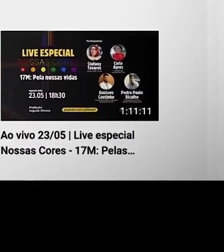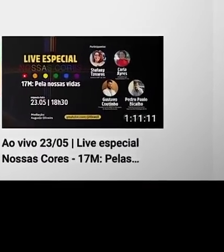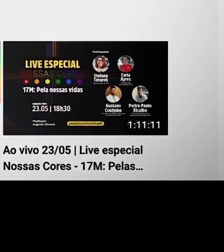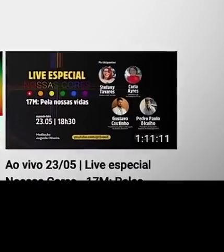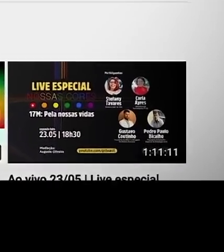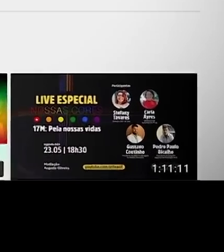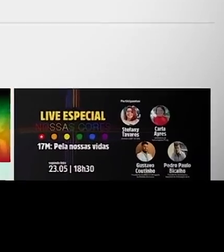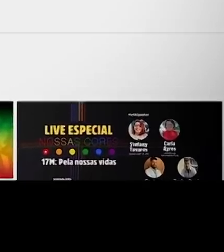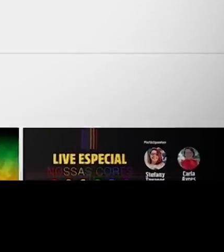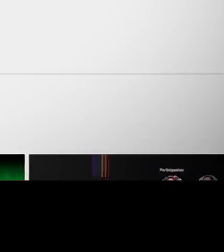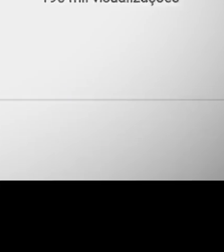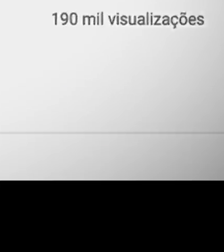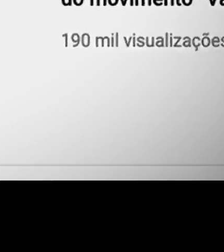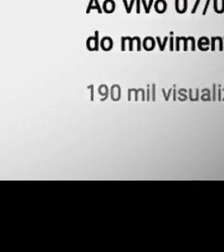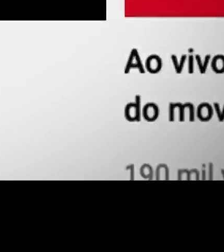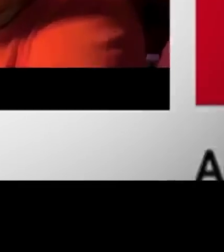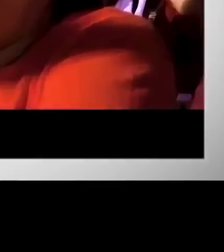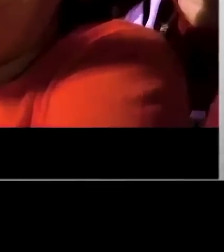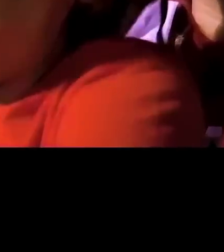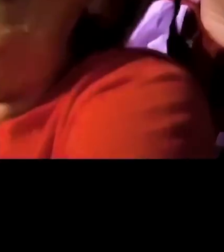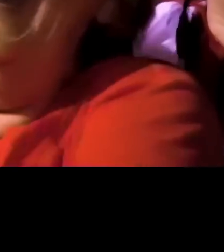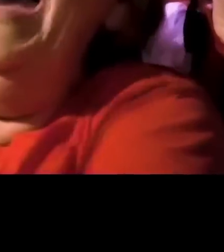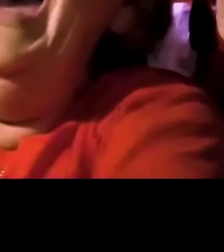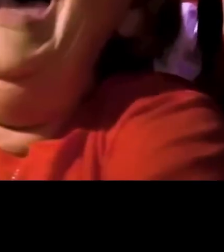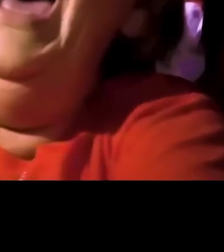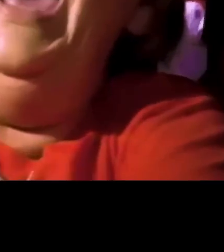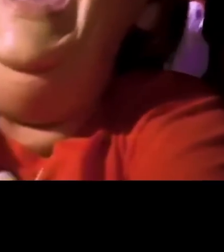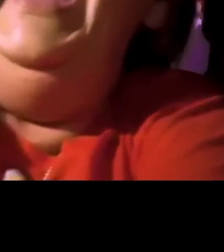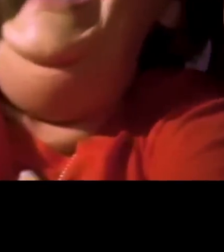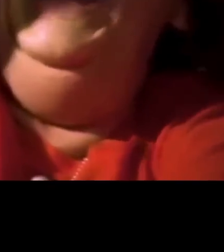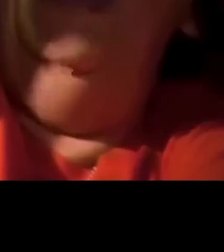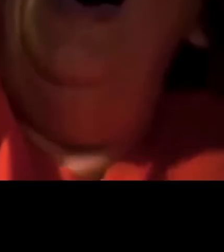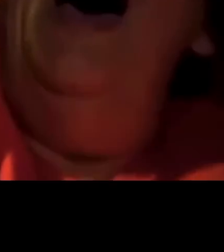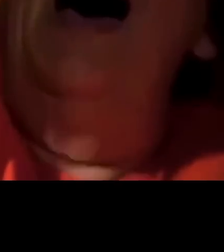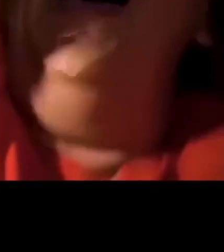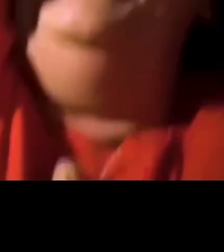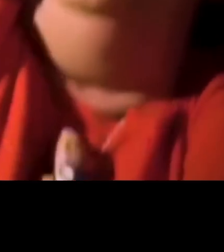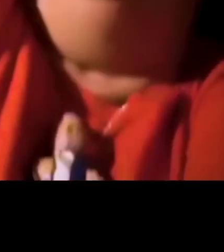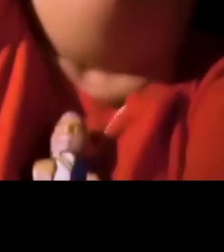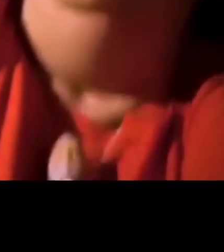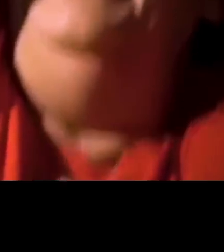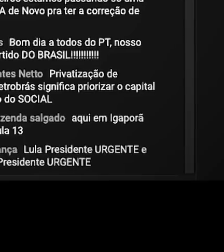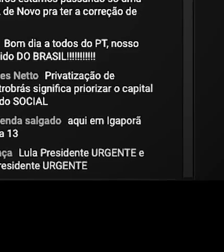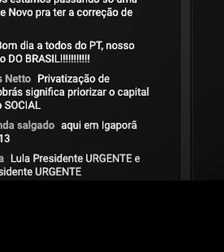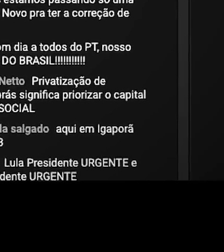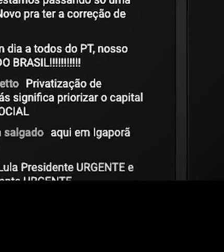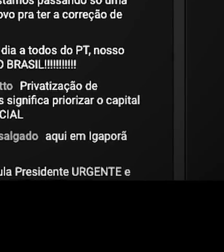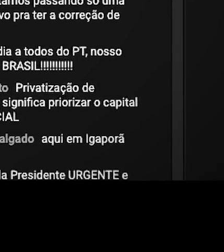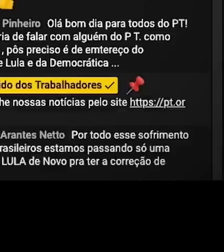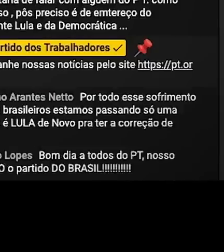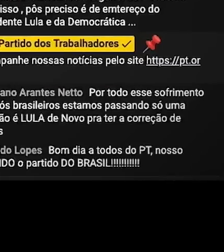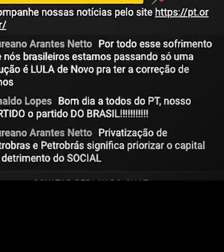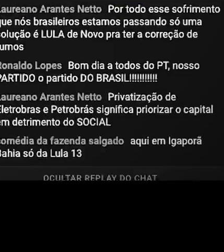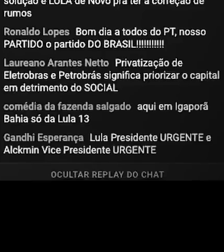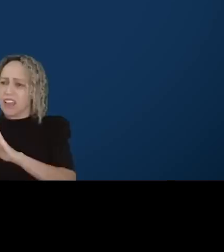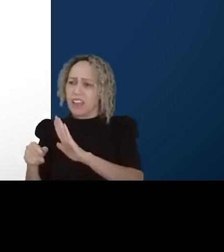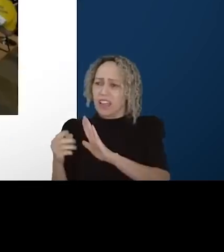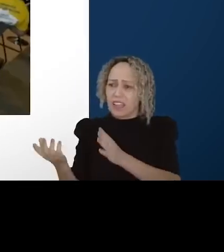Assim, pautamos e somos pautados pela voz das ruas e das redes.